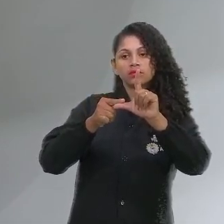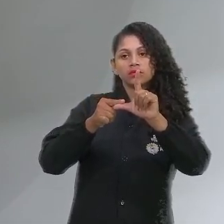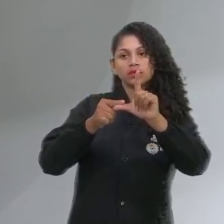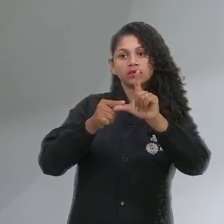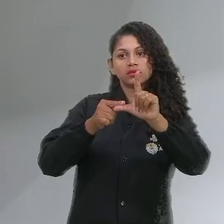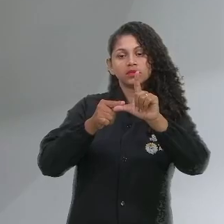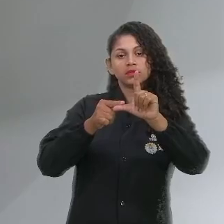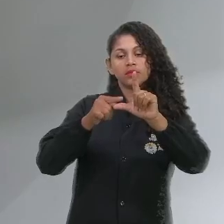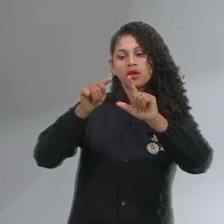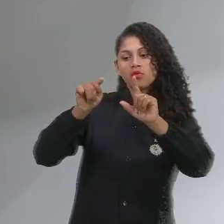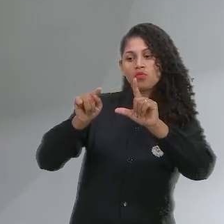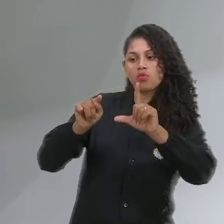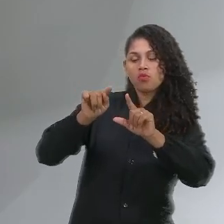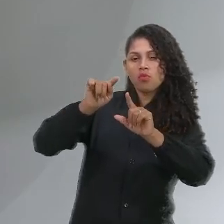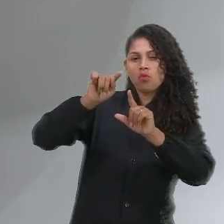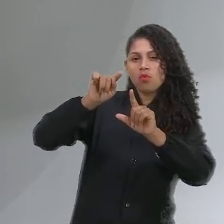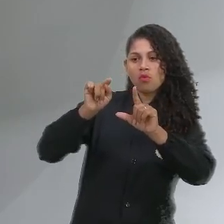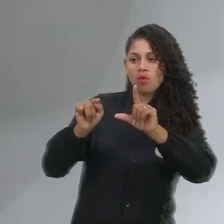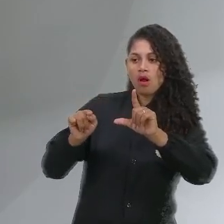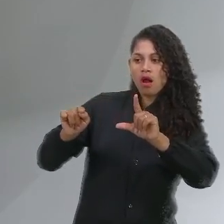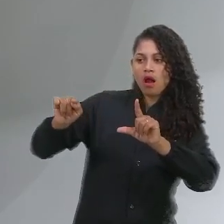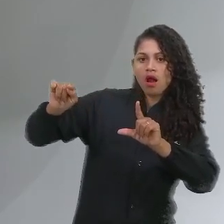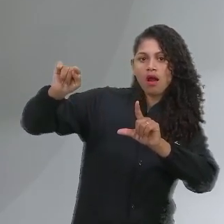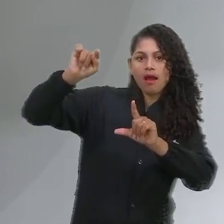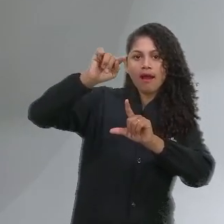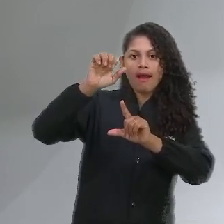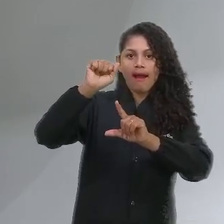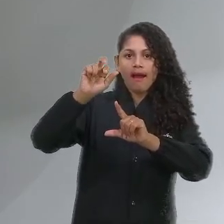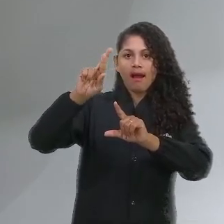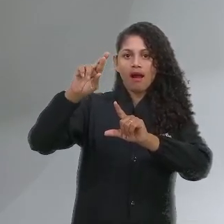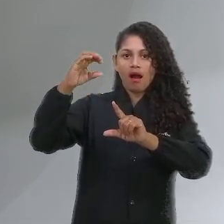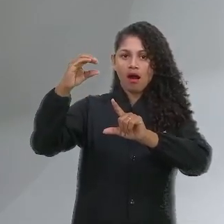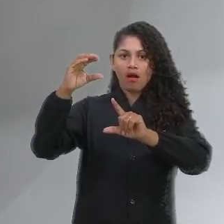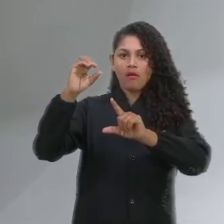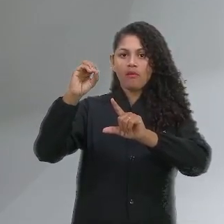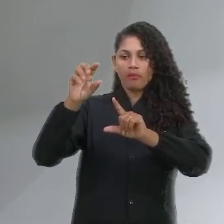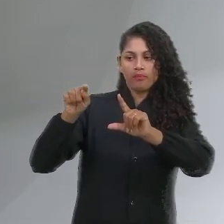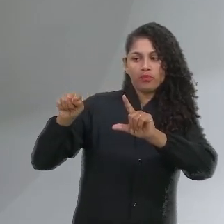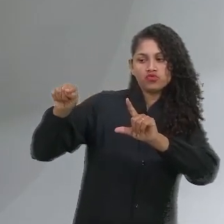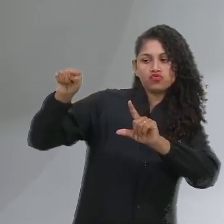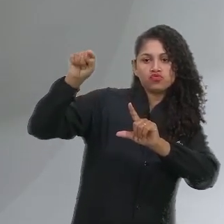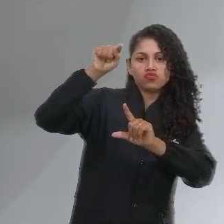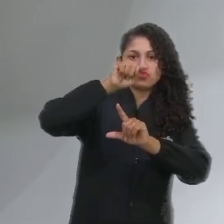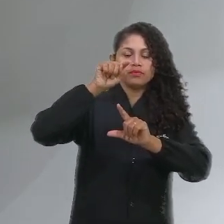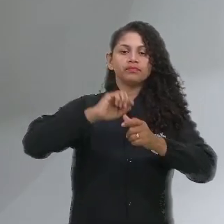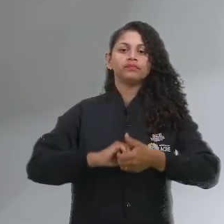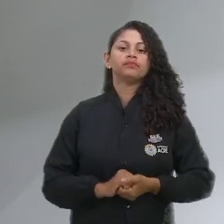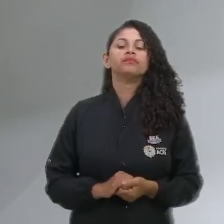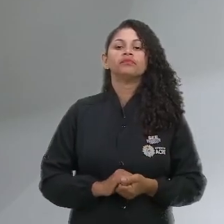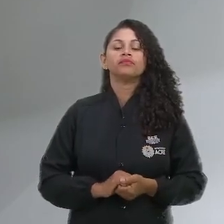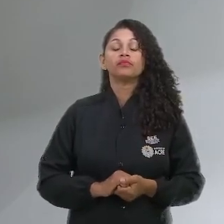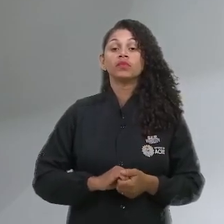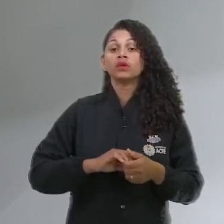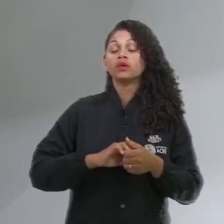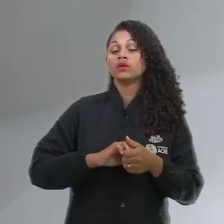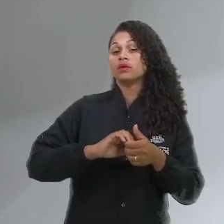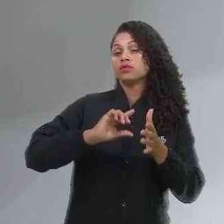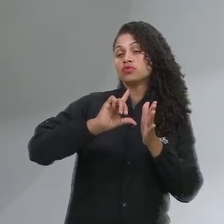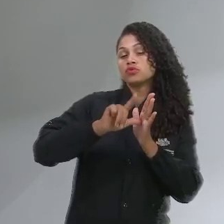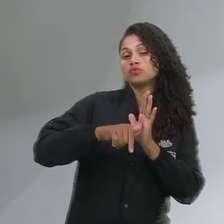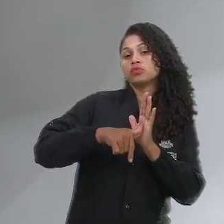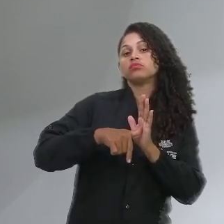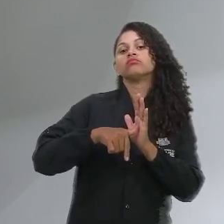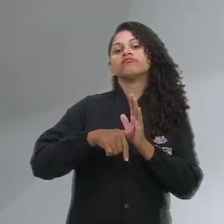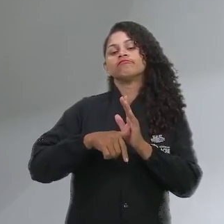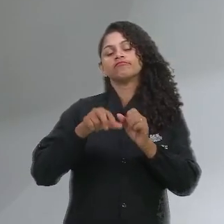arco, que são relacionados a ela. Nas próximas aulas, nos próximos vídeos, nós iremos falar